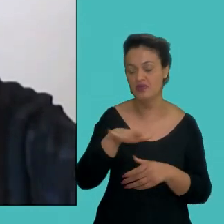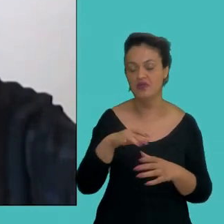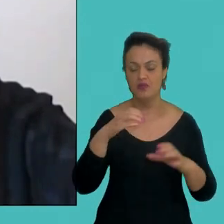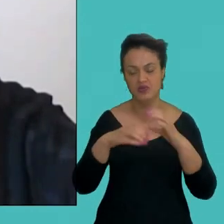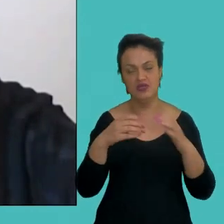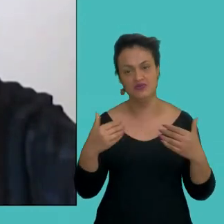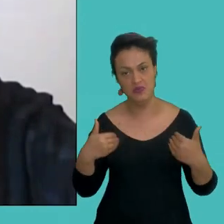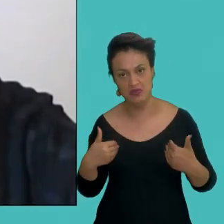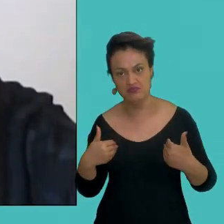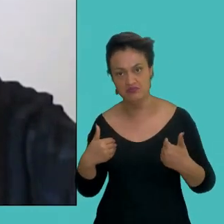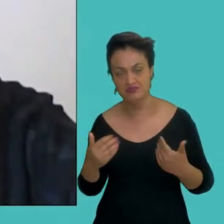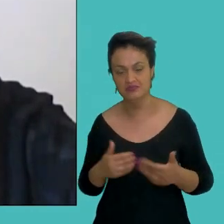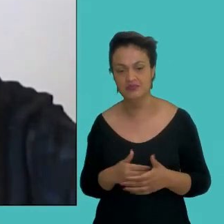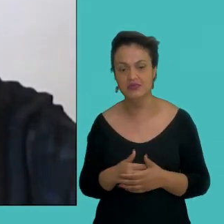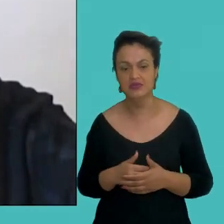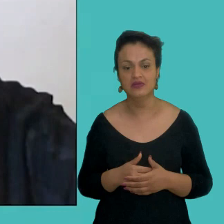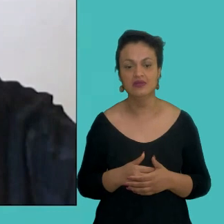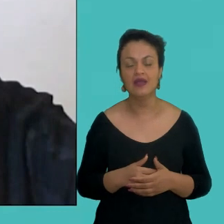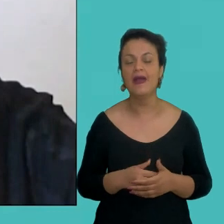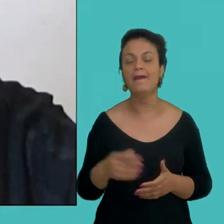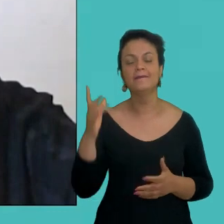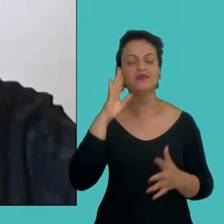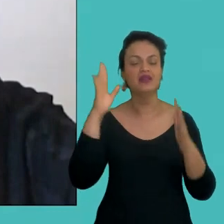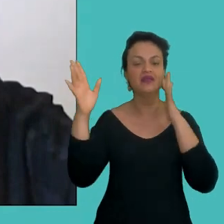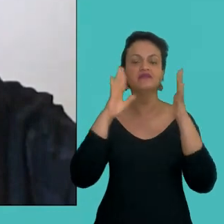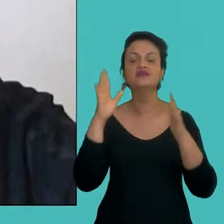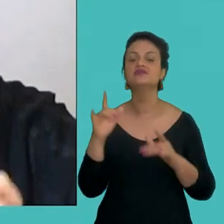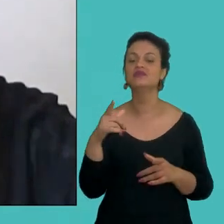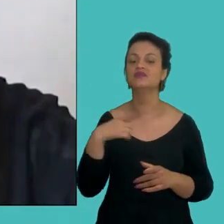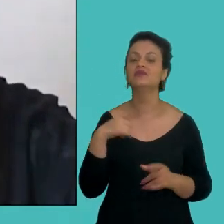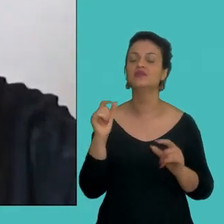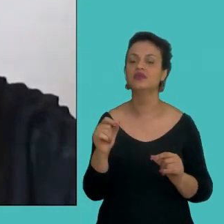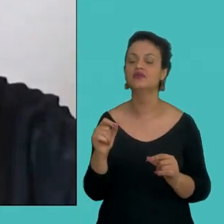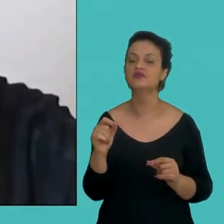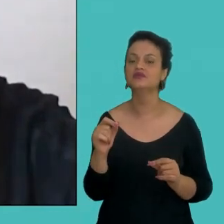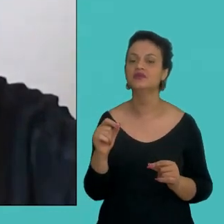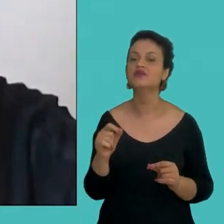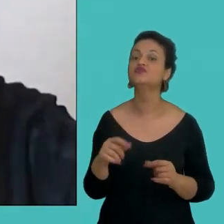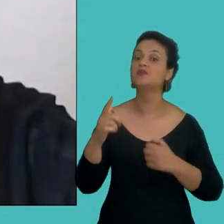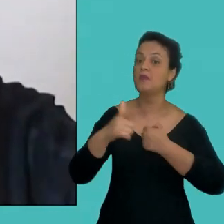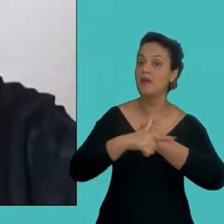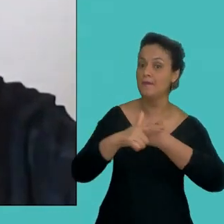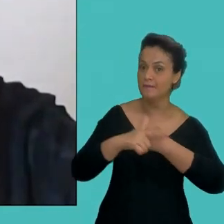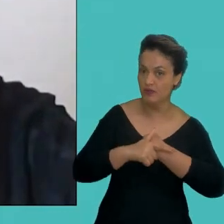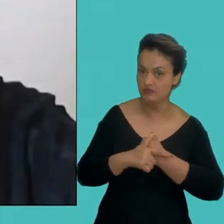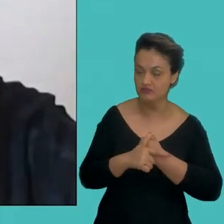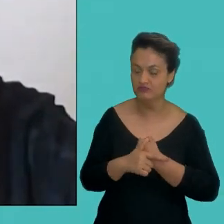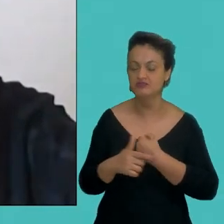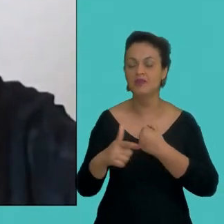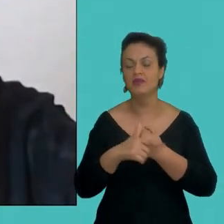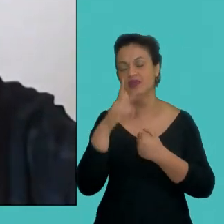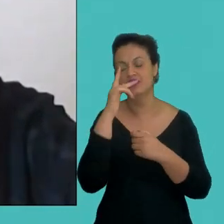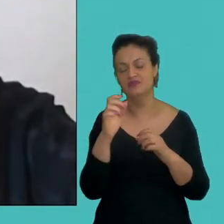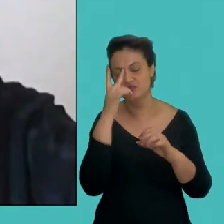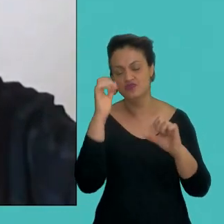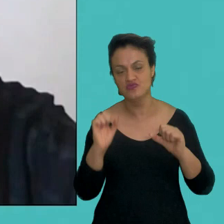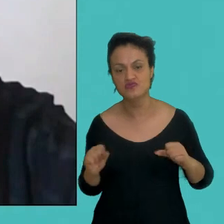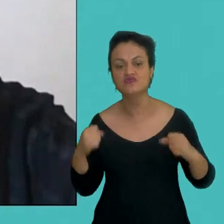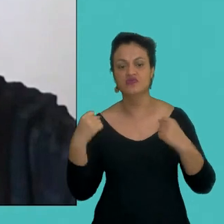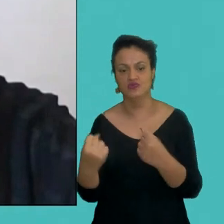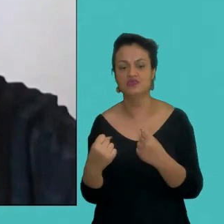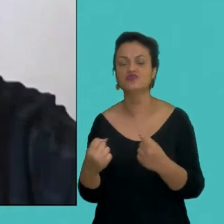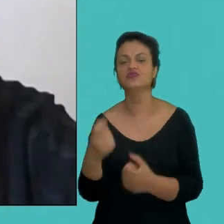de um profissional de comunicação como eu, a primeira reflexão é em relação ao próprio papel daqueles